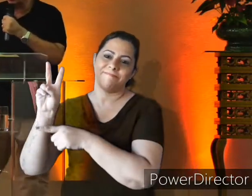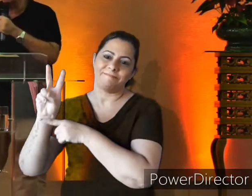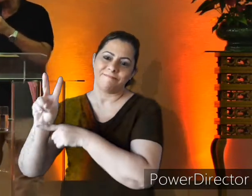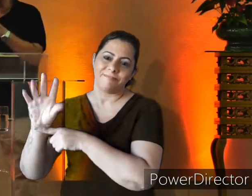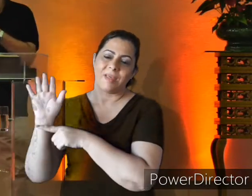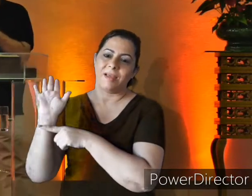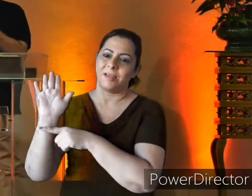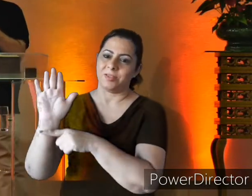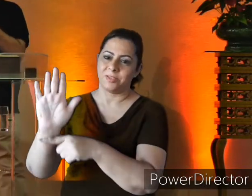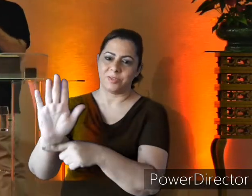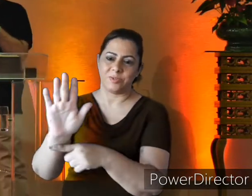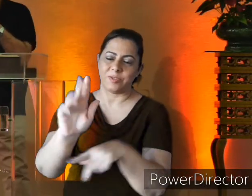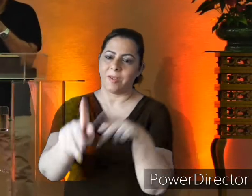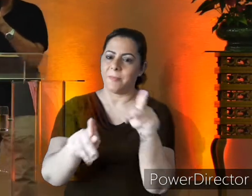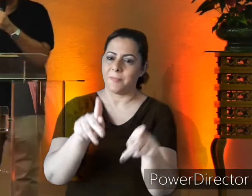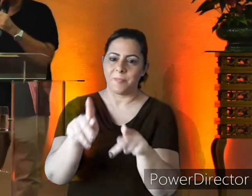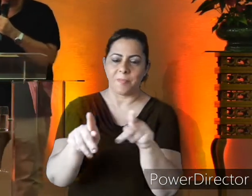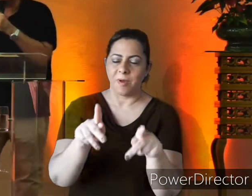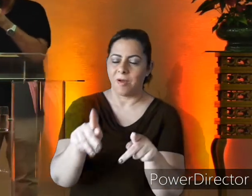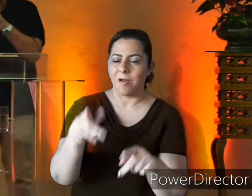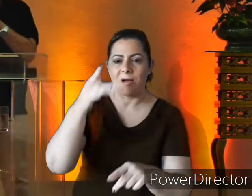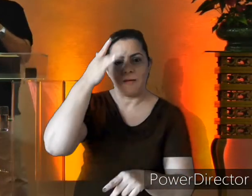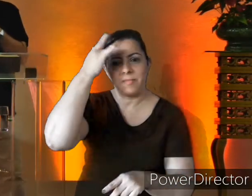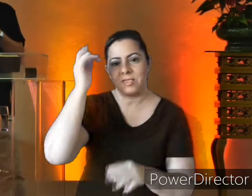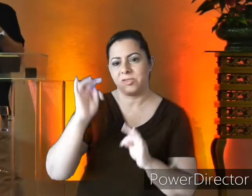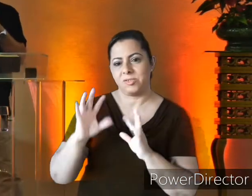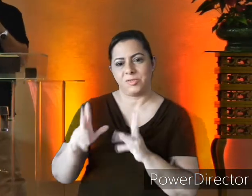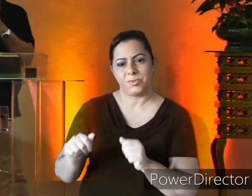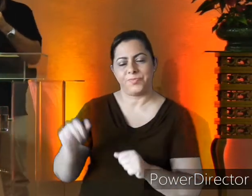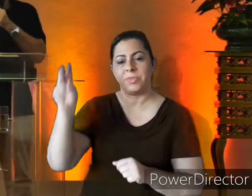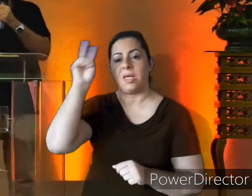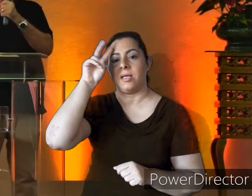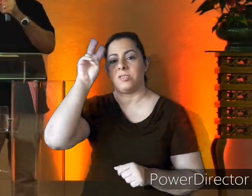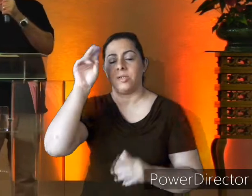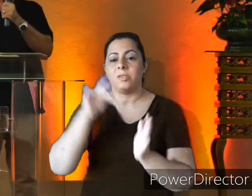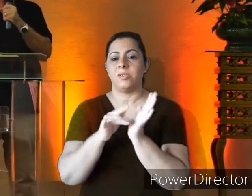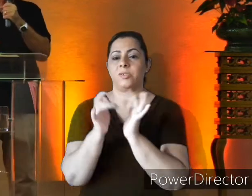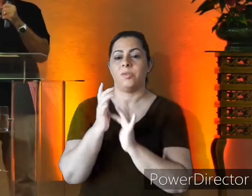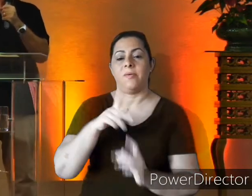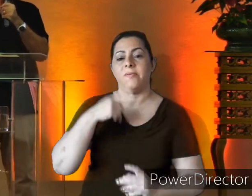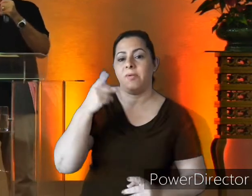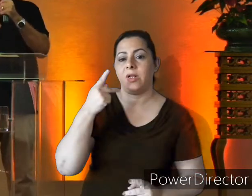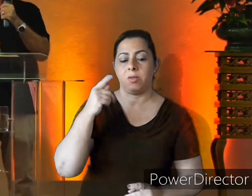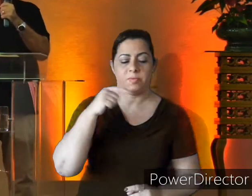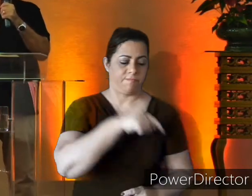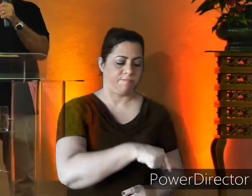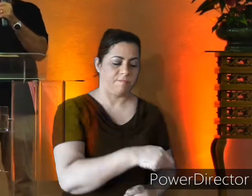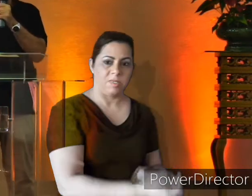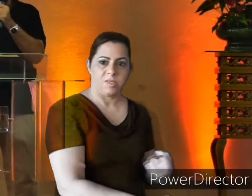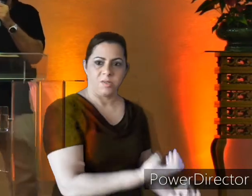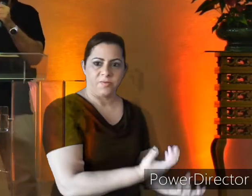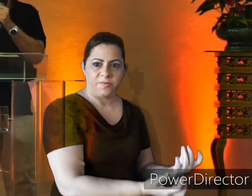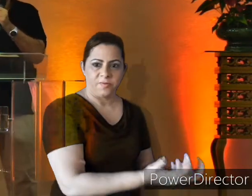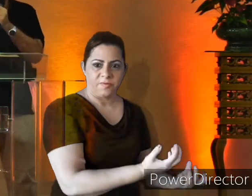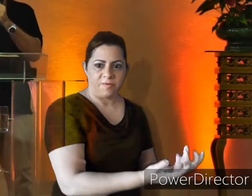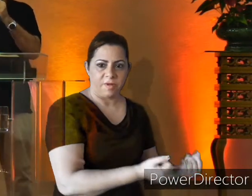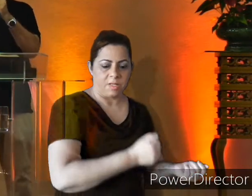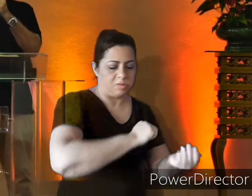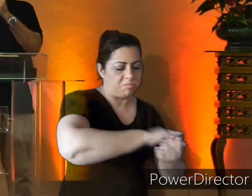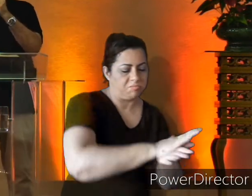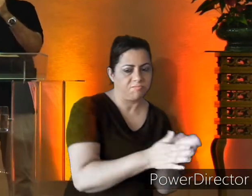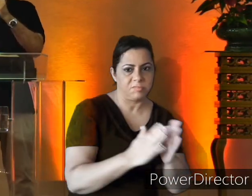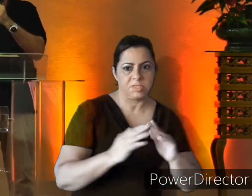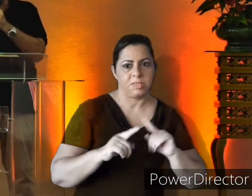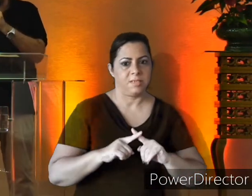vez lembrando que o próprio Senhor Jesus Cristo declarou: as portas do inferno não prevalecerão contra a minha